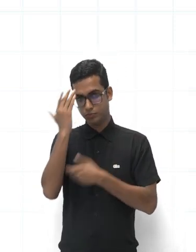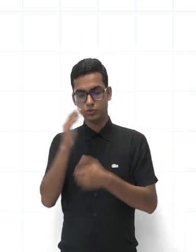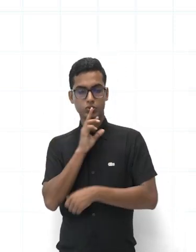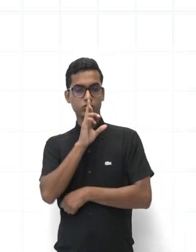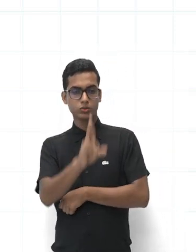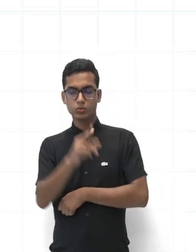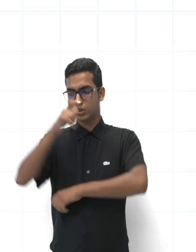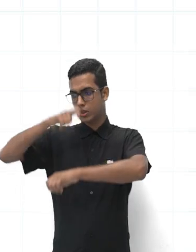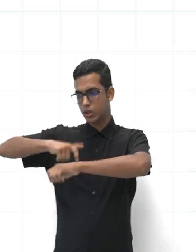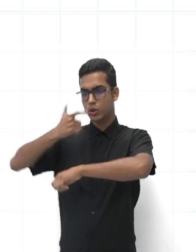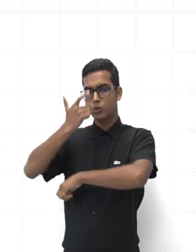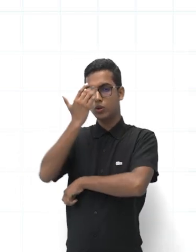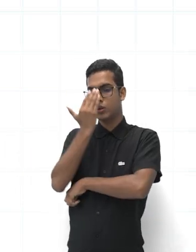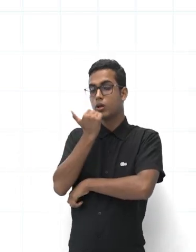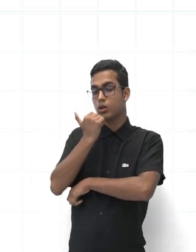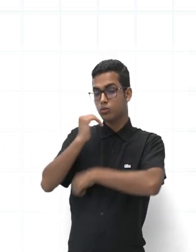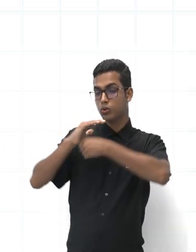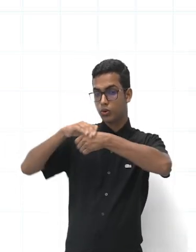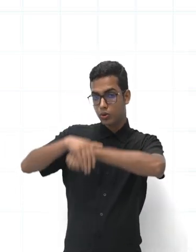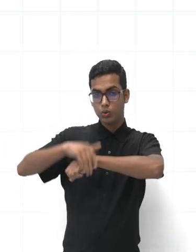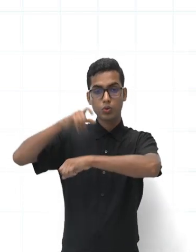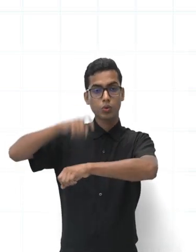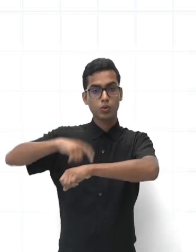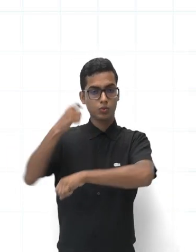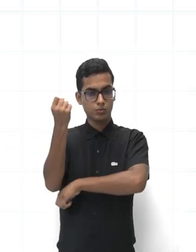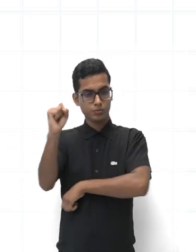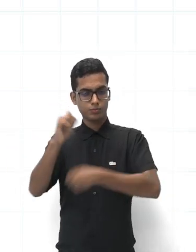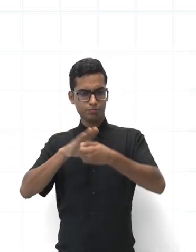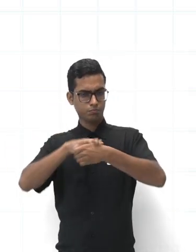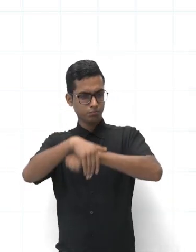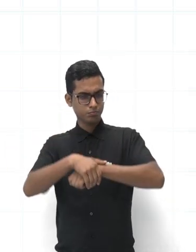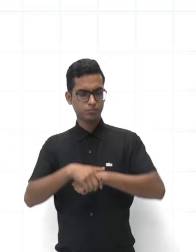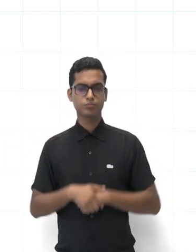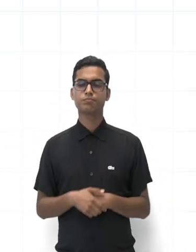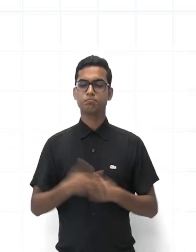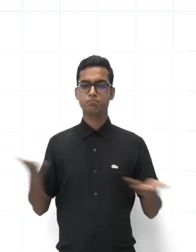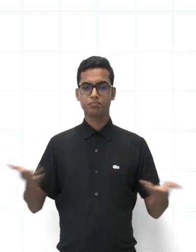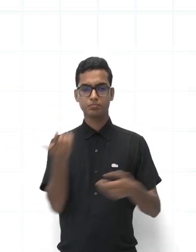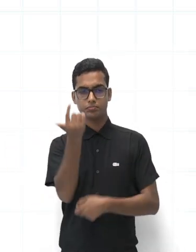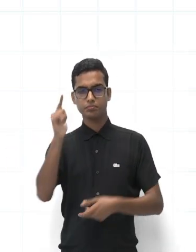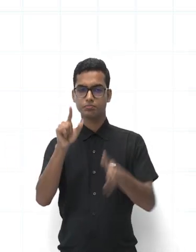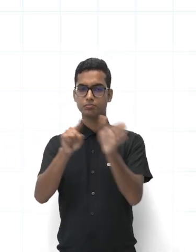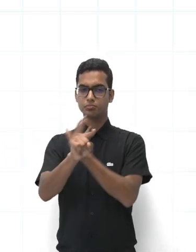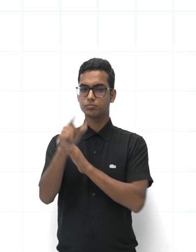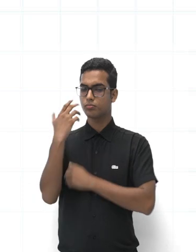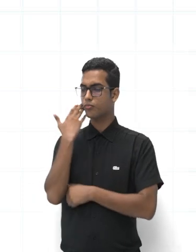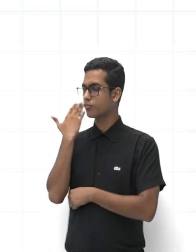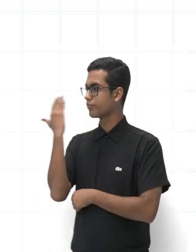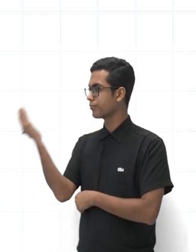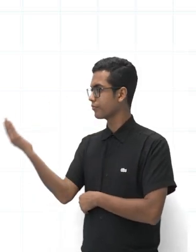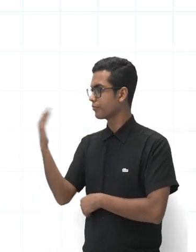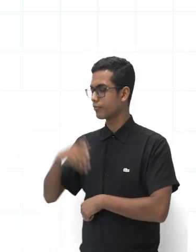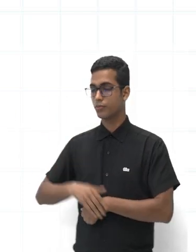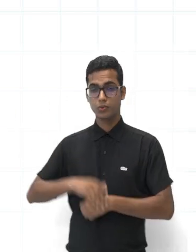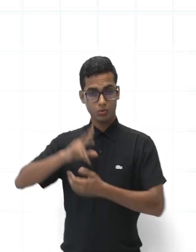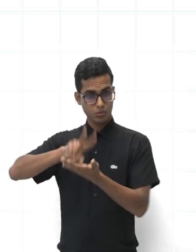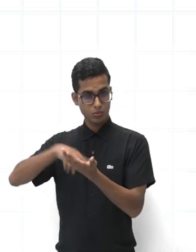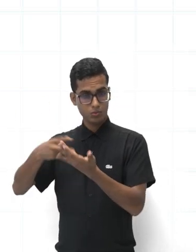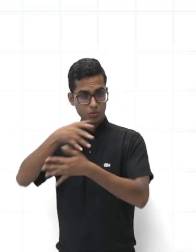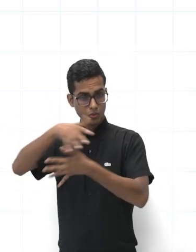noite. E agora temos a seguinte pergunta. What time do you go to bed? Que horas